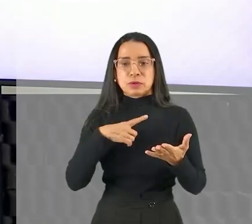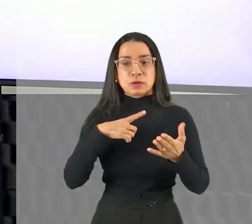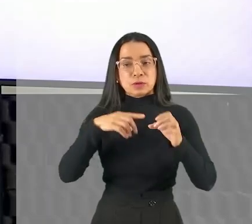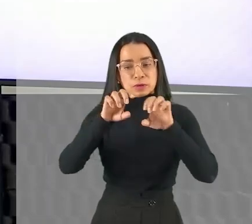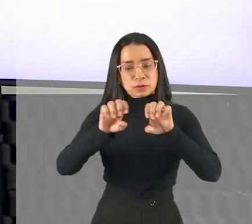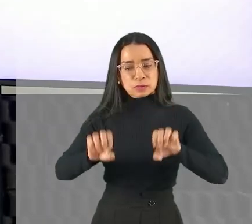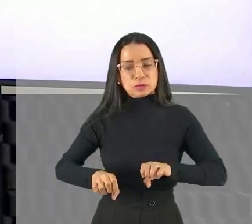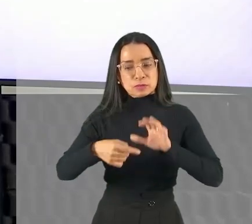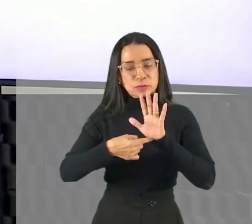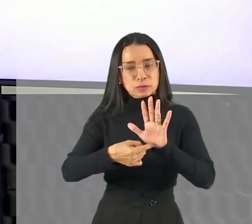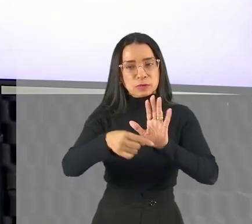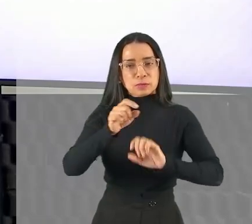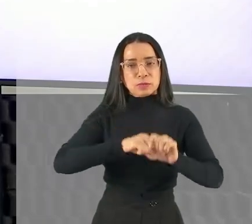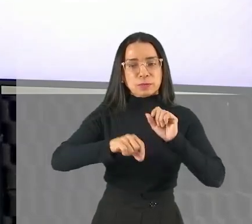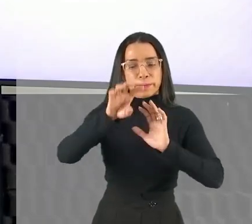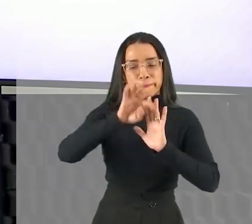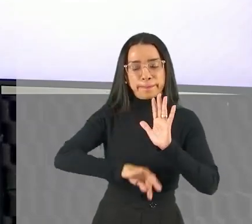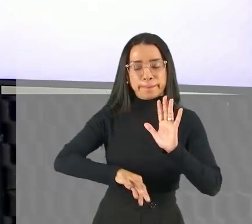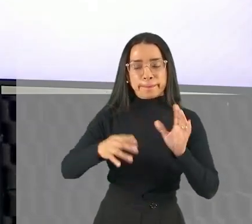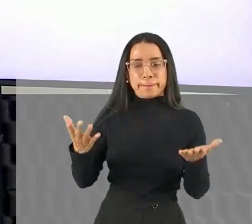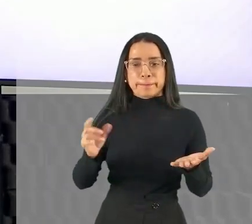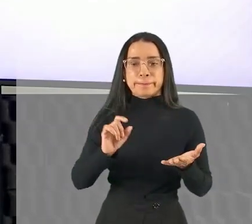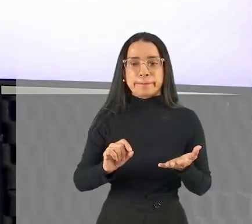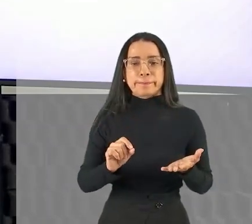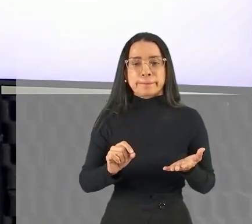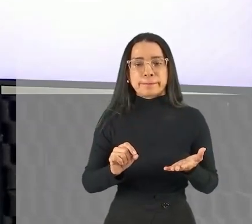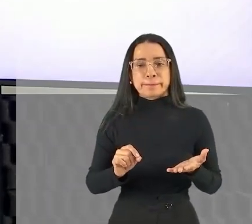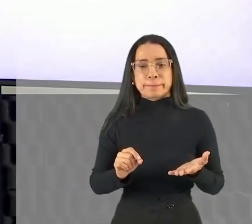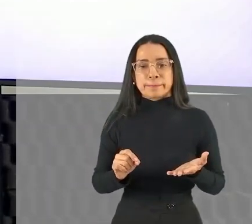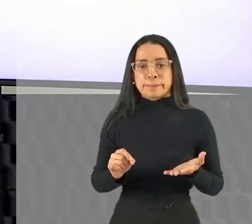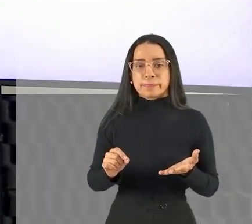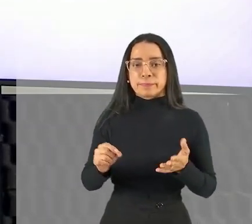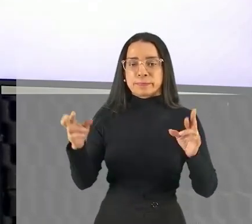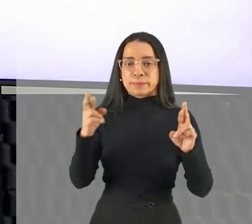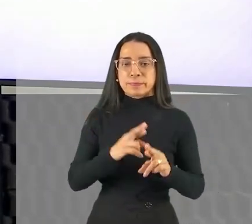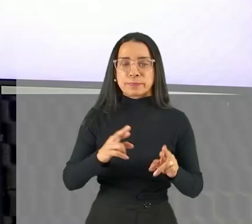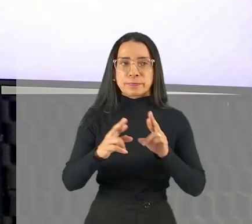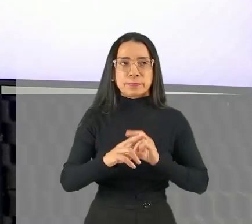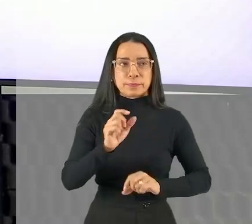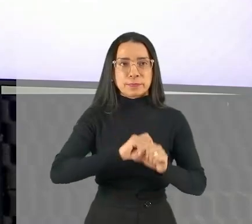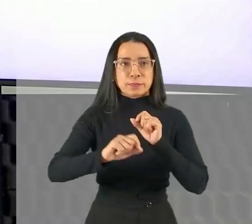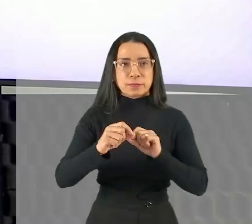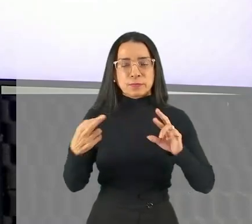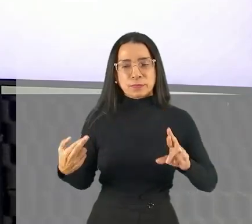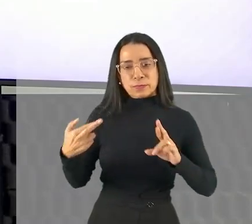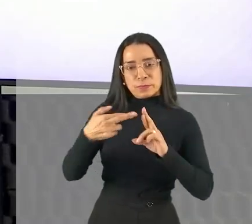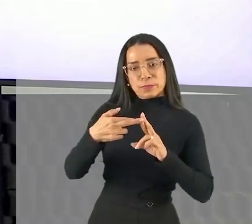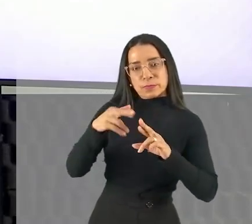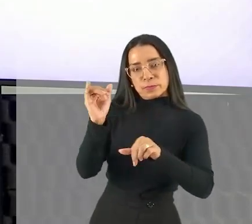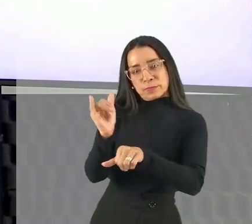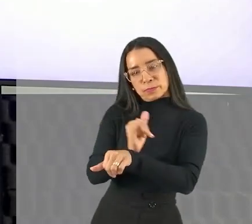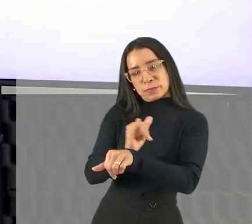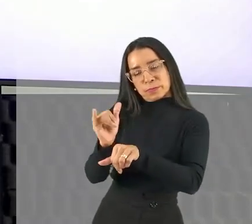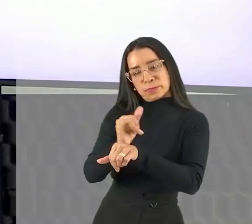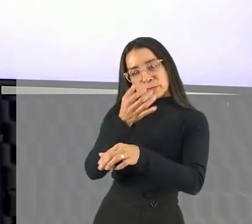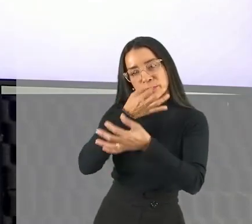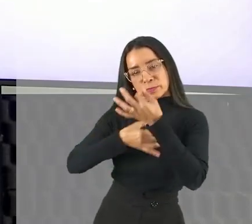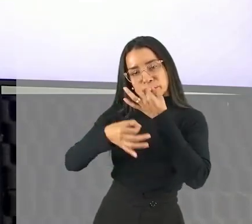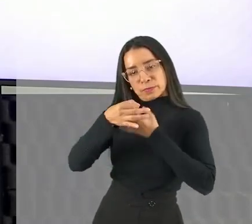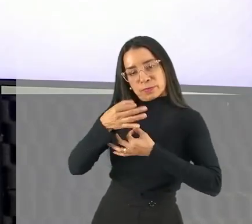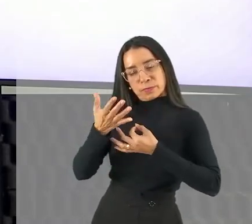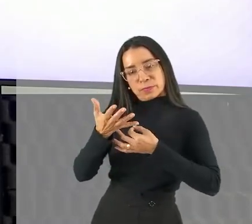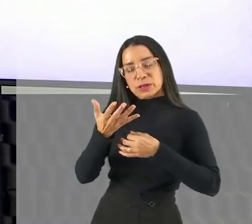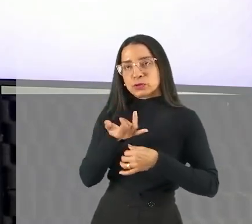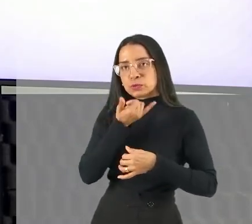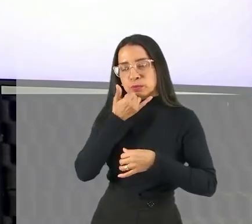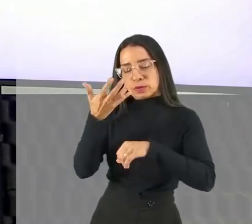nesse enunciado, no texto em questão, essa relação referente à estratégia argumentativa, que é o que